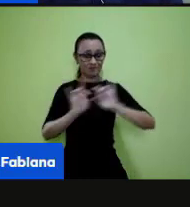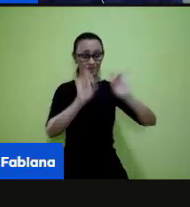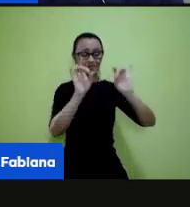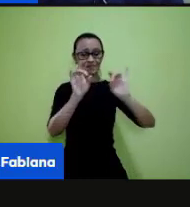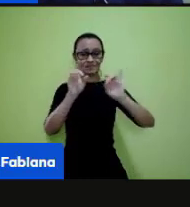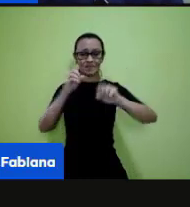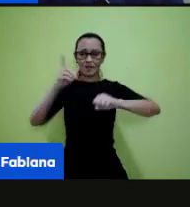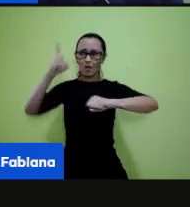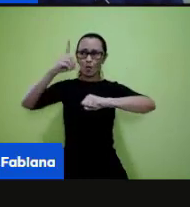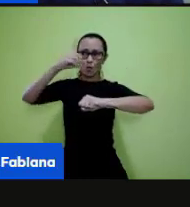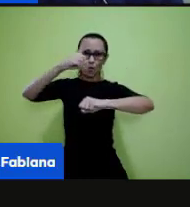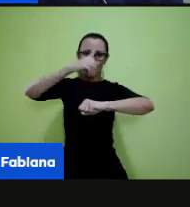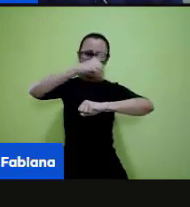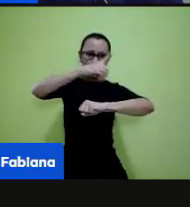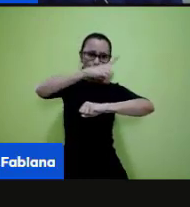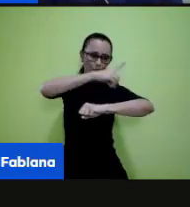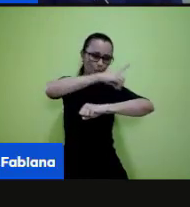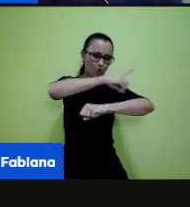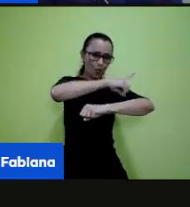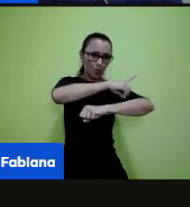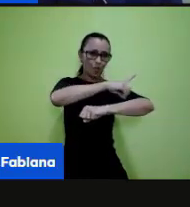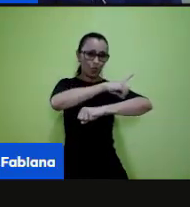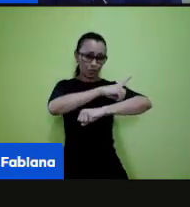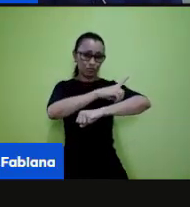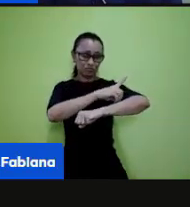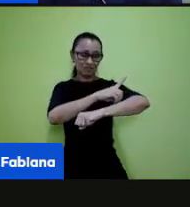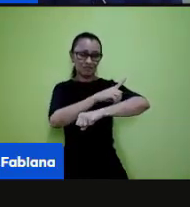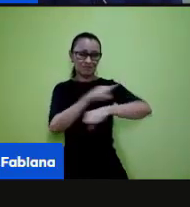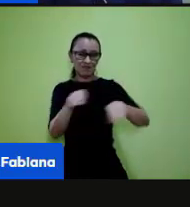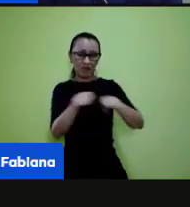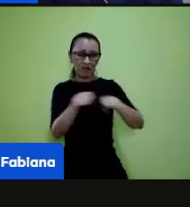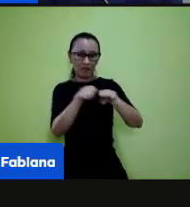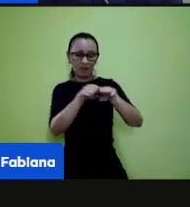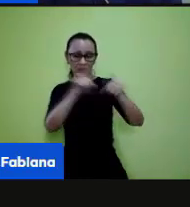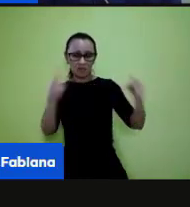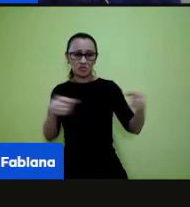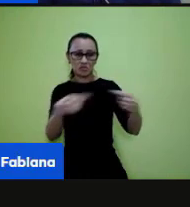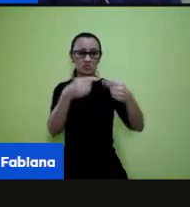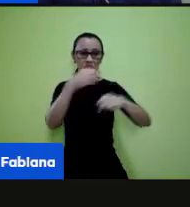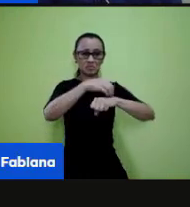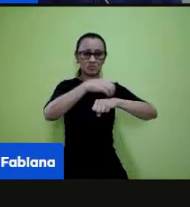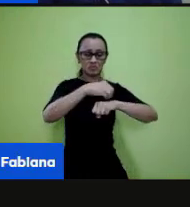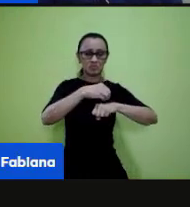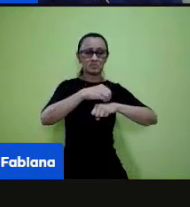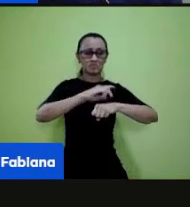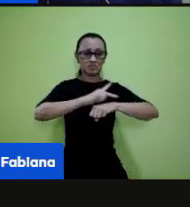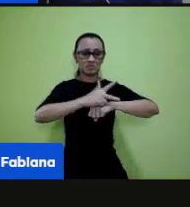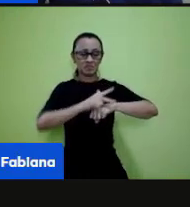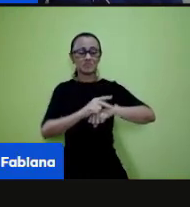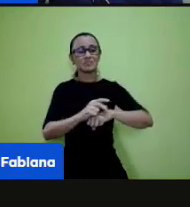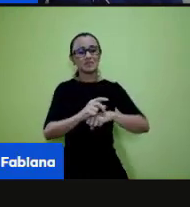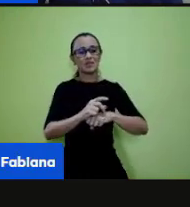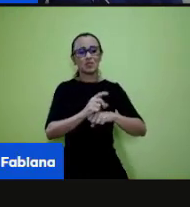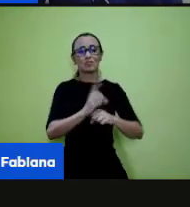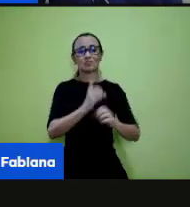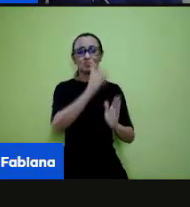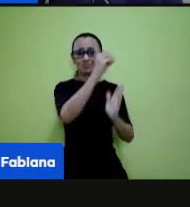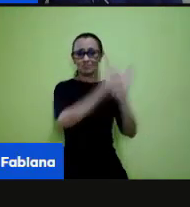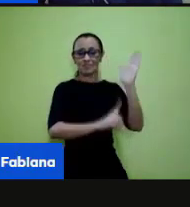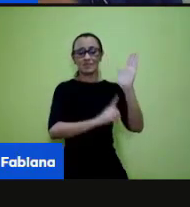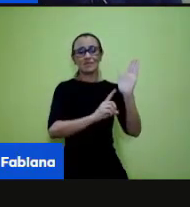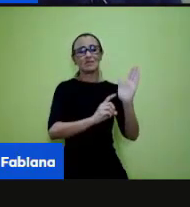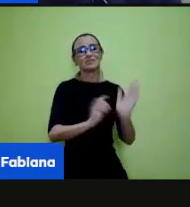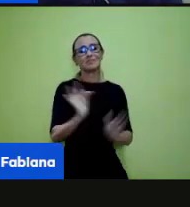transmissor das doenças dengue, zika e chikungunya, de acordo com o decreto federal que nós temos, conforme